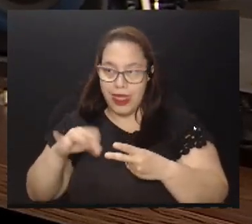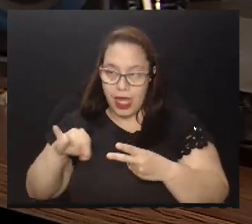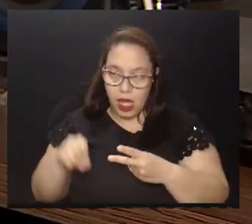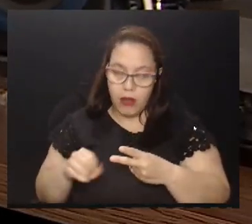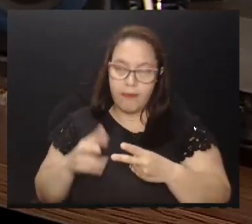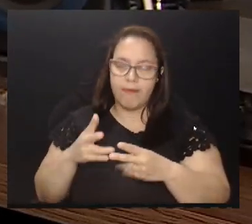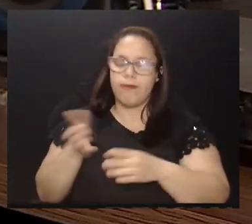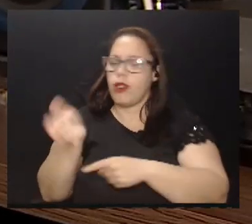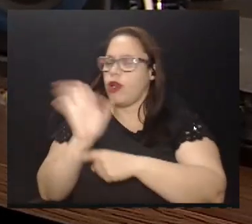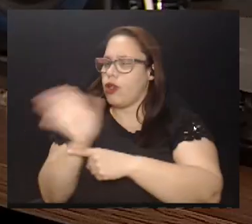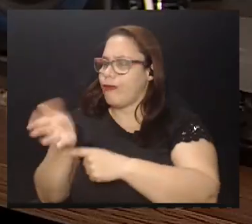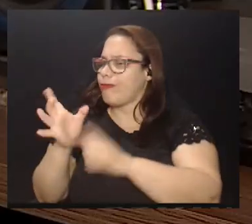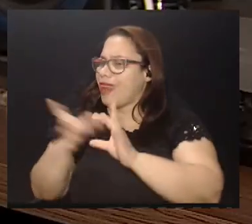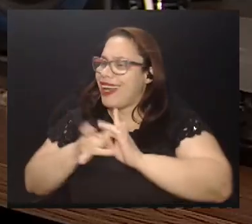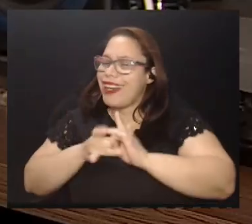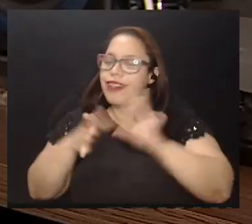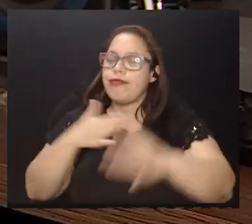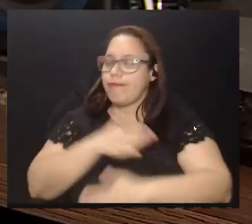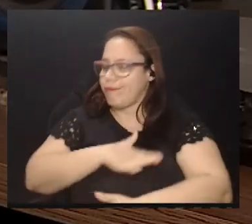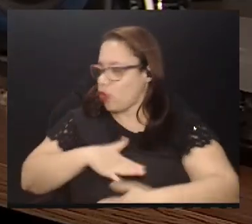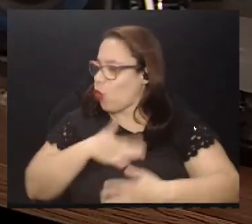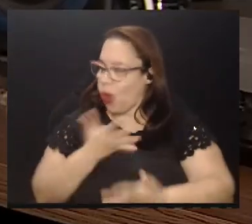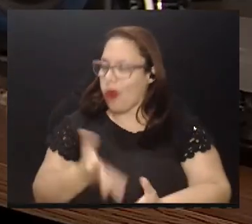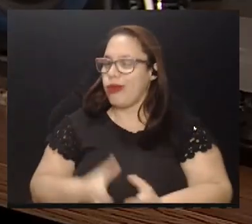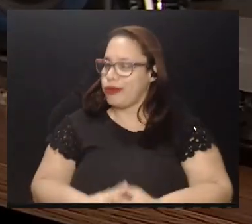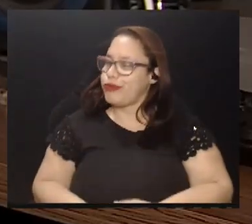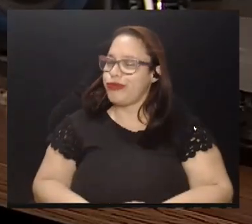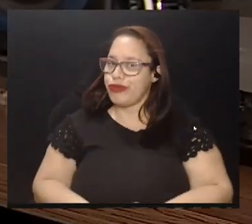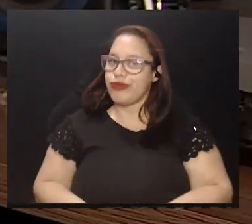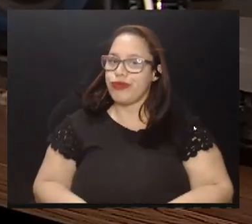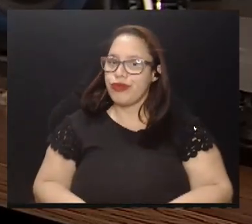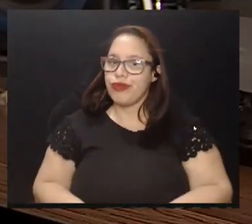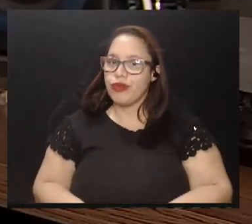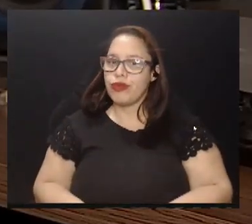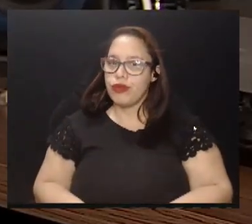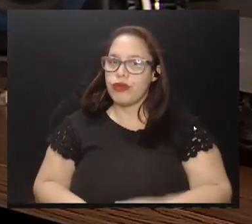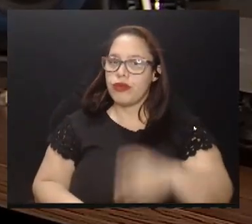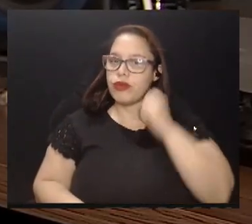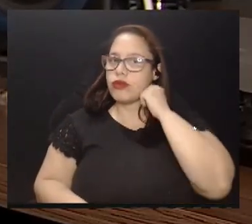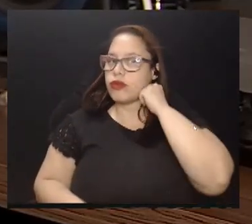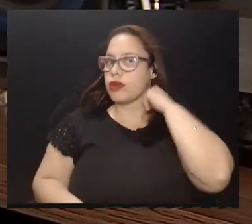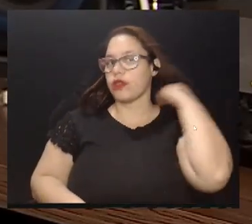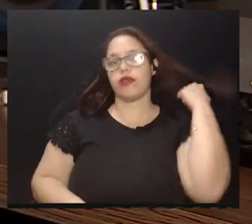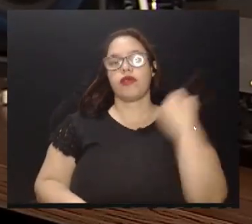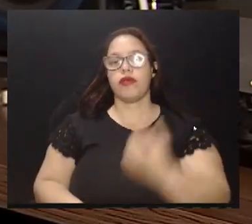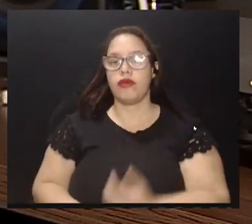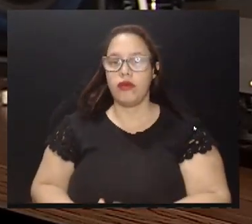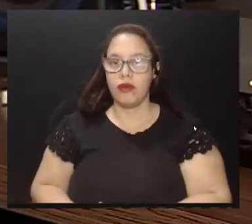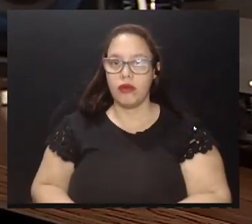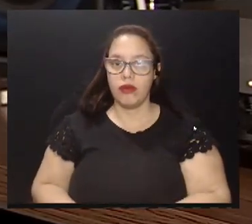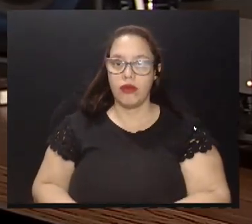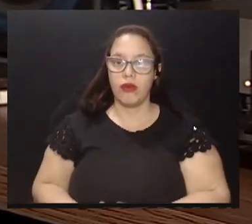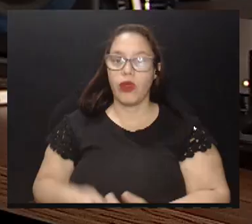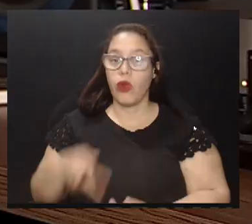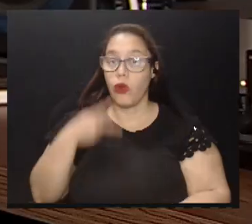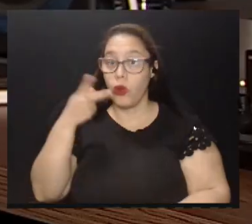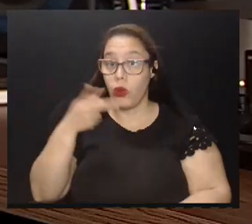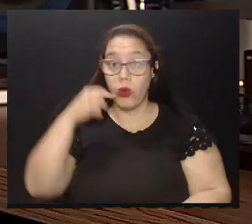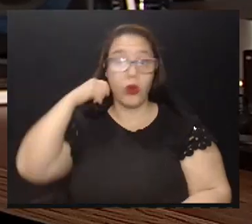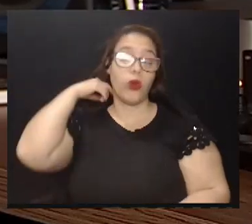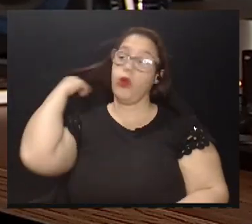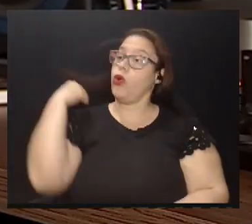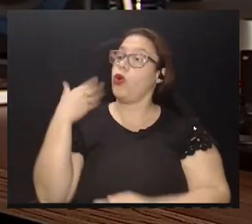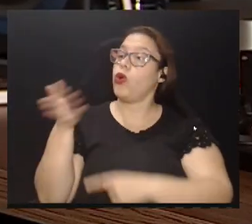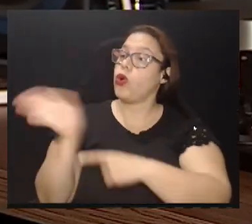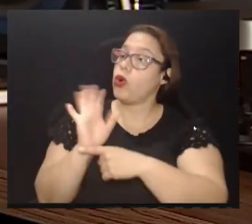Eu gosto muito... tem um cineasta iraniano, que é o Mohsen Makhmalbaf, e ele fala muito do como o cinema se reinventa a partir de